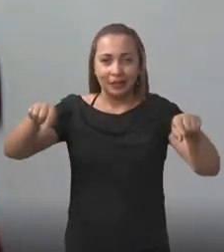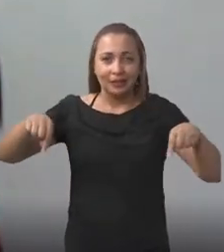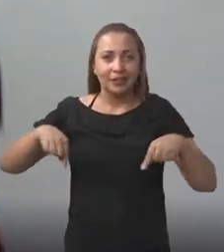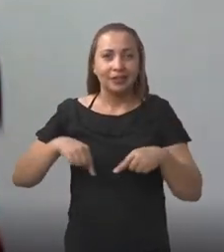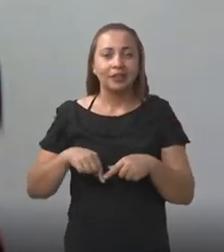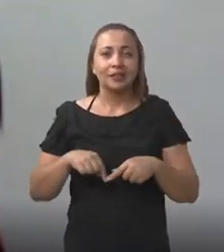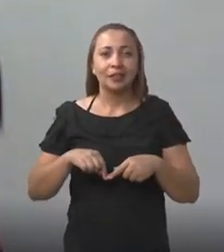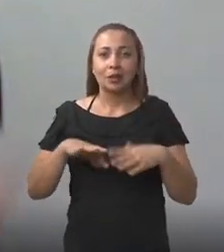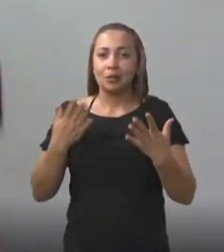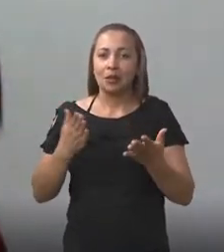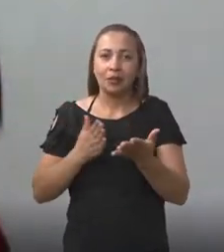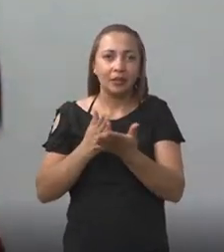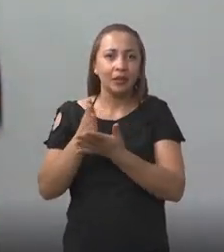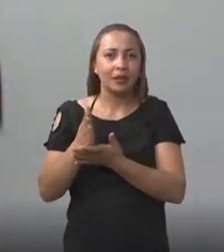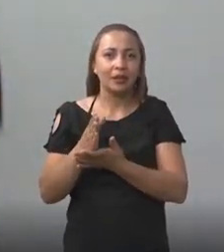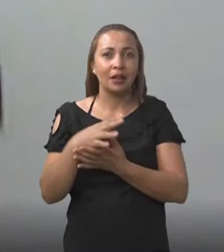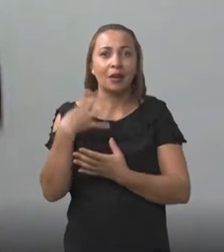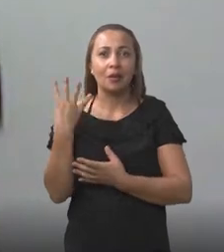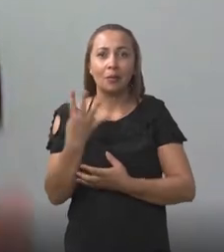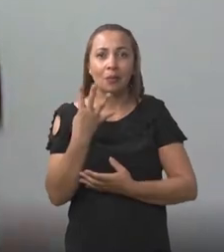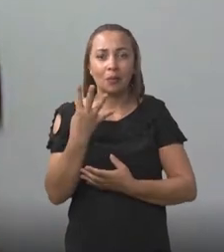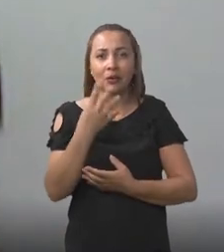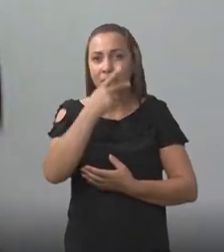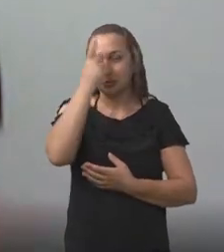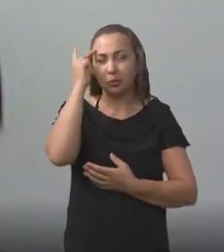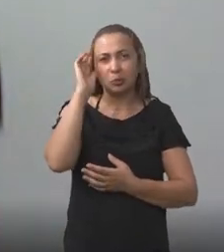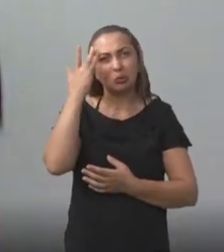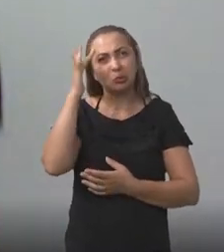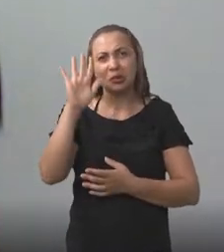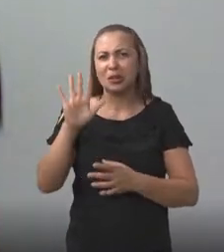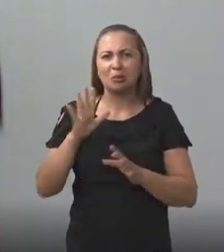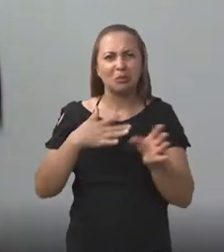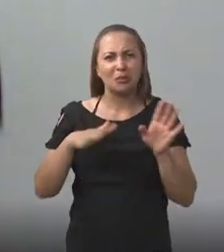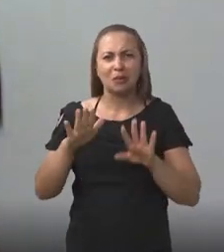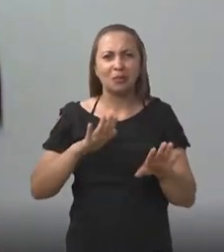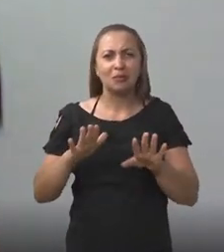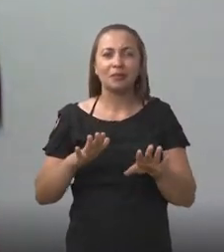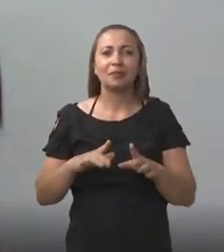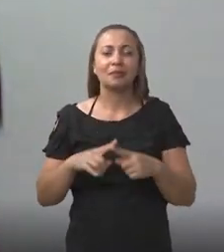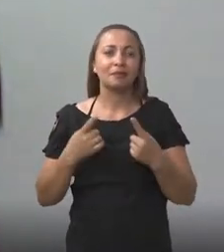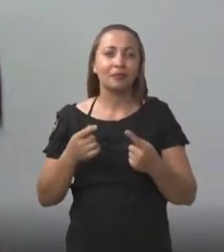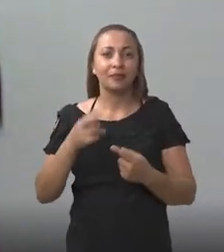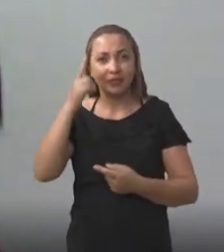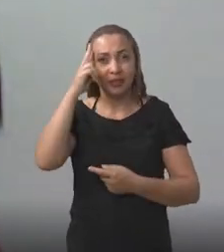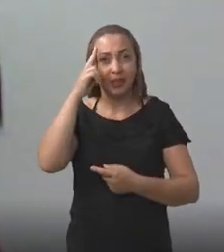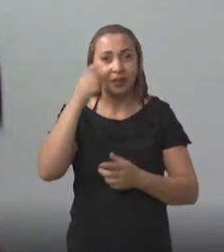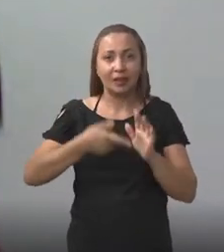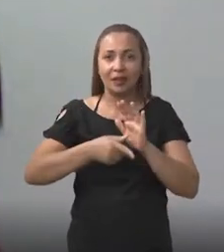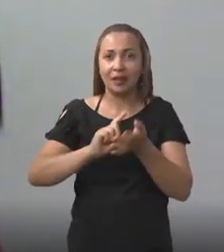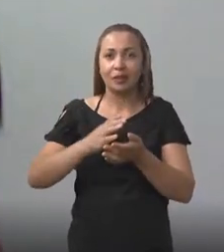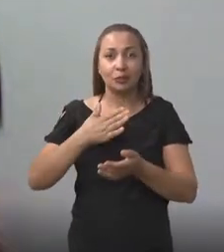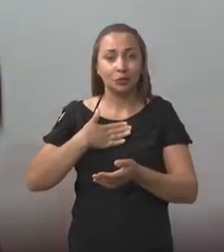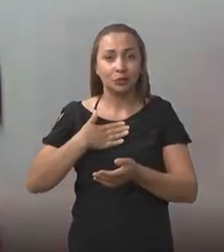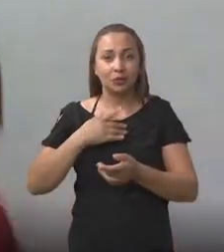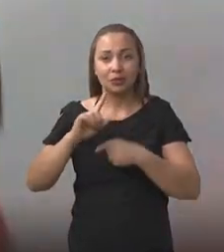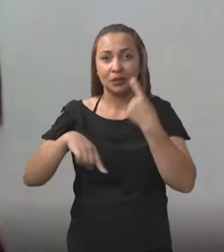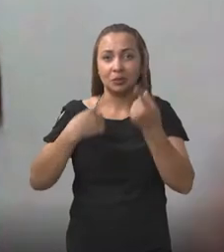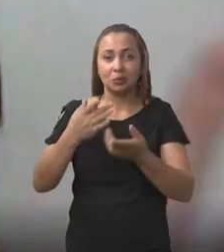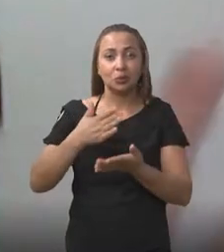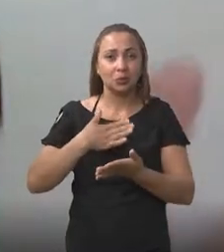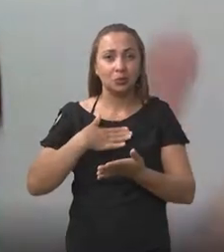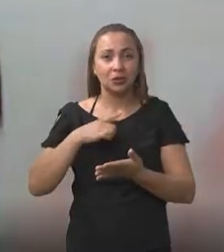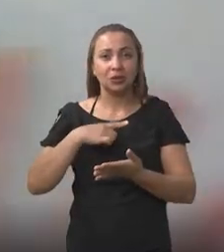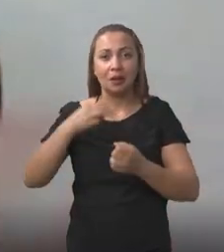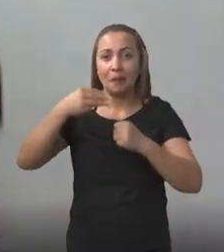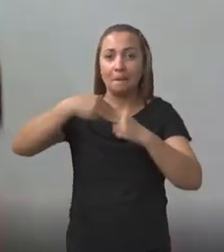aí na sala, quando eu entrei, assim, eu fui a quarta, eu não lembro exatamente assim, a ordem, mas, assim, antes de mim e depois